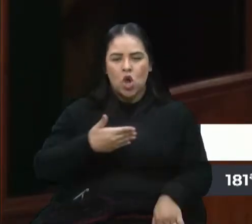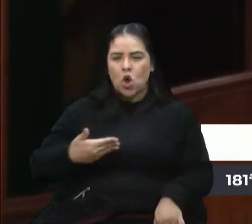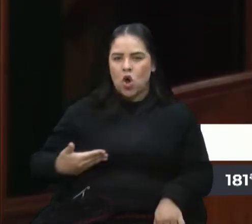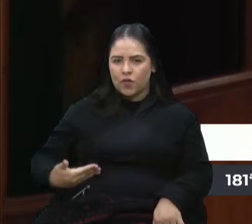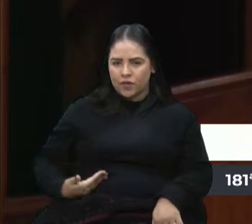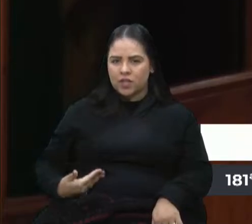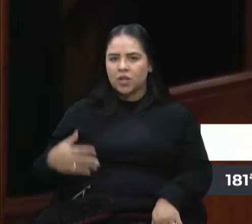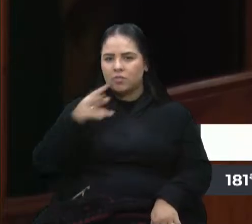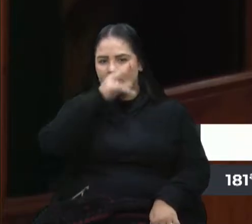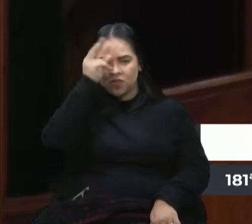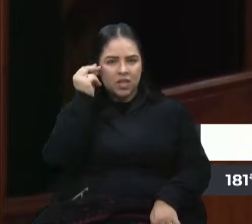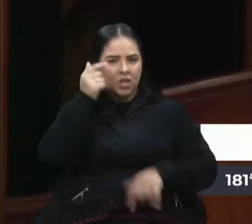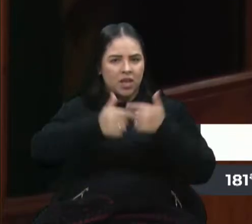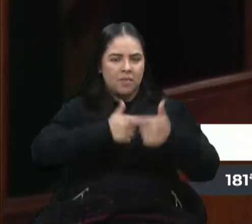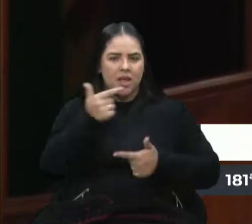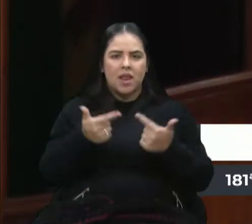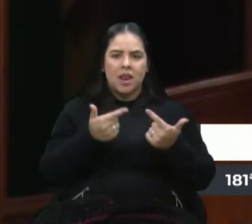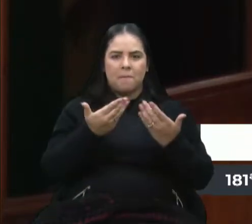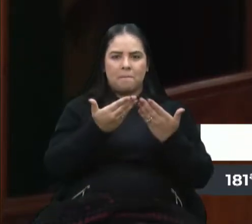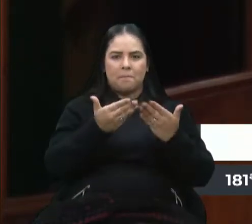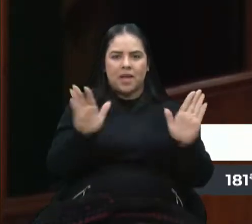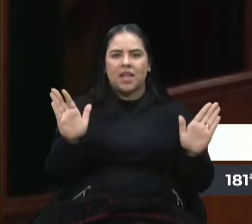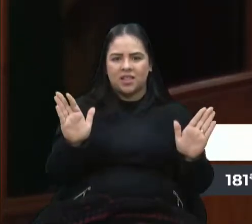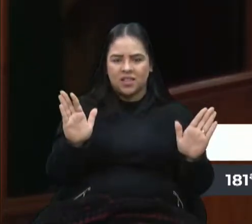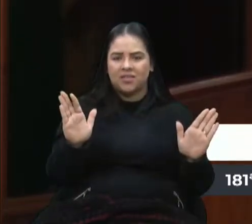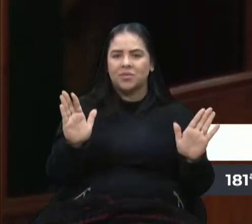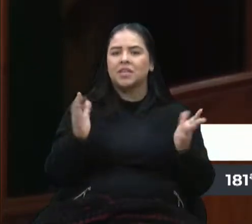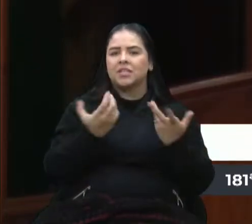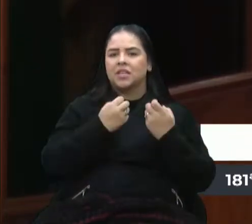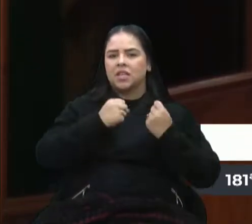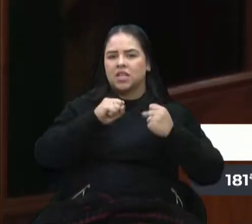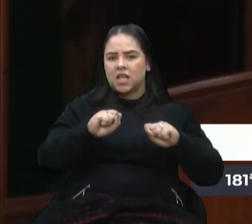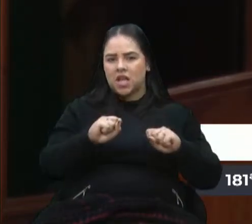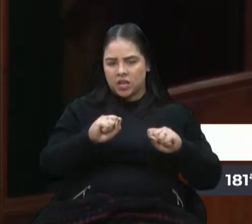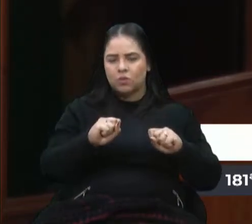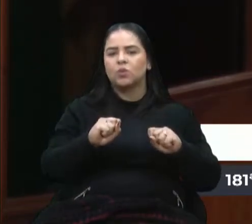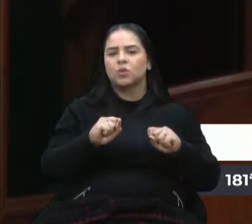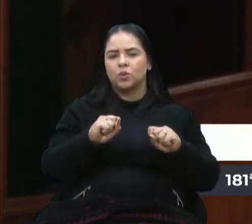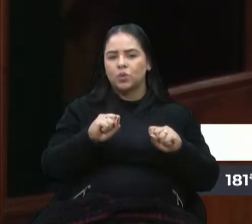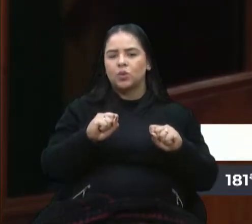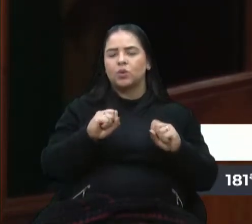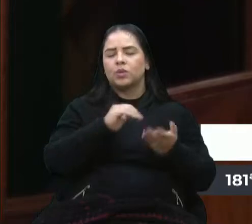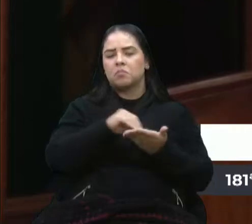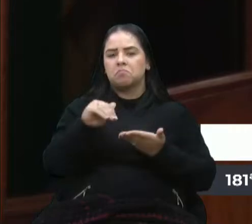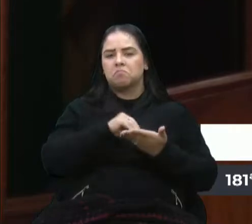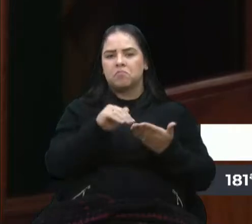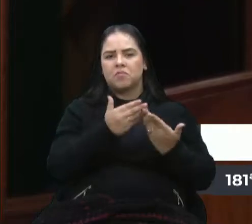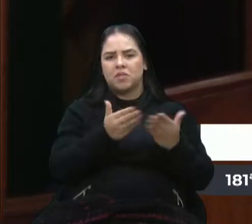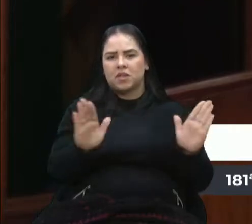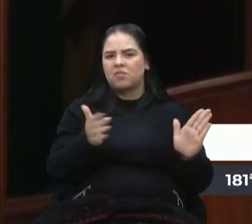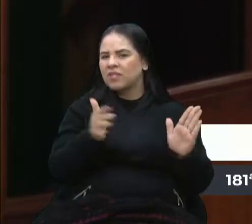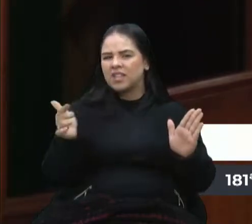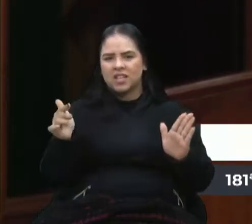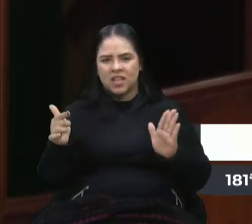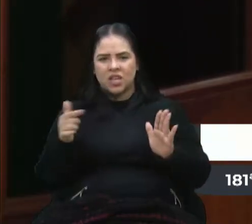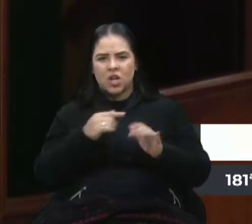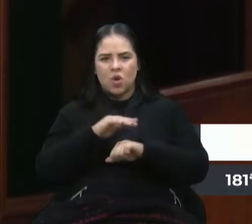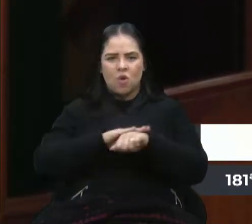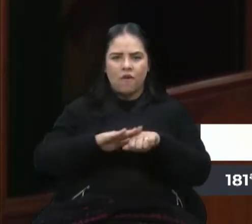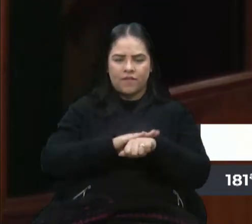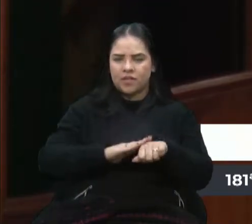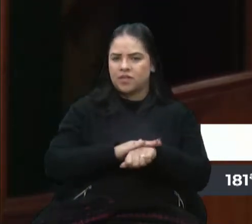onde o prefeito trabalha de portas abertas, onde os secretários atendem de portas abertas, que isso não há diálogo, que não há